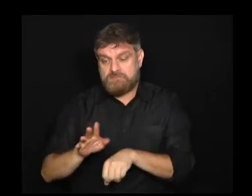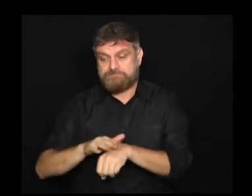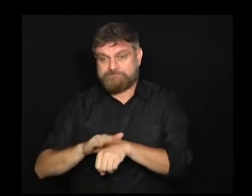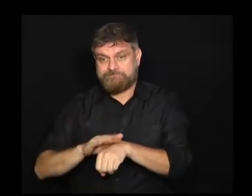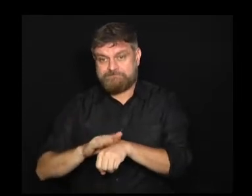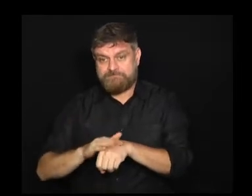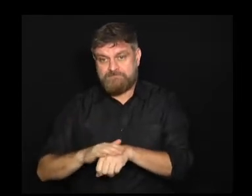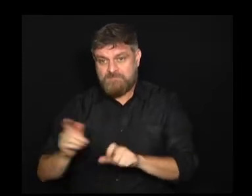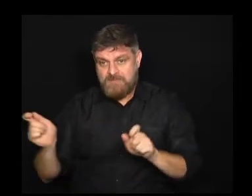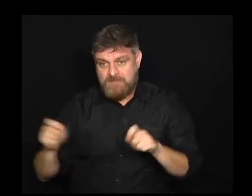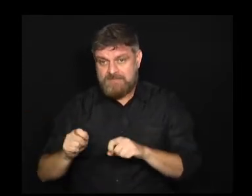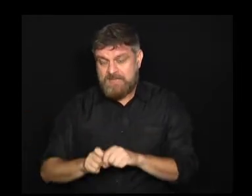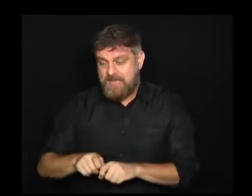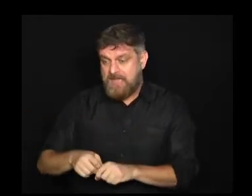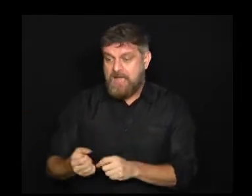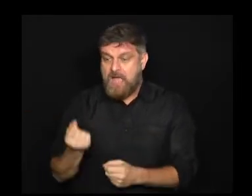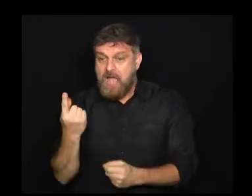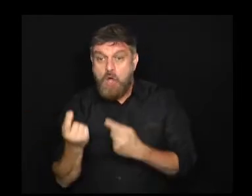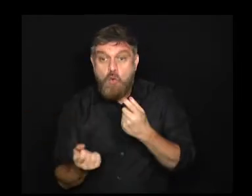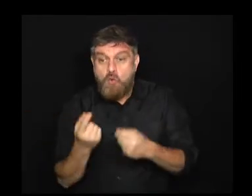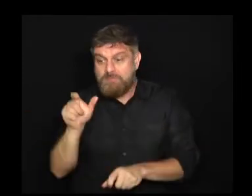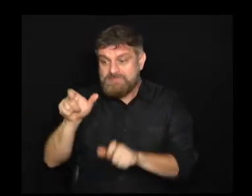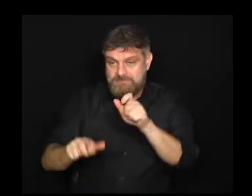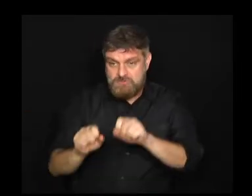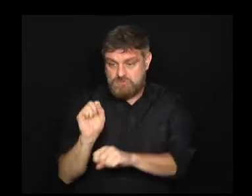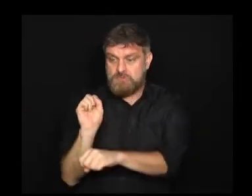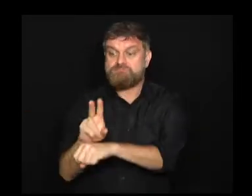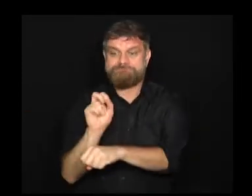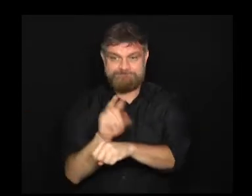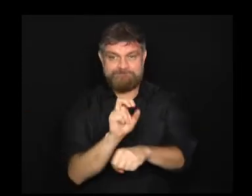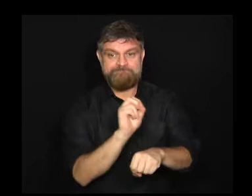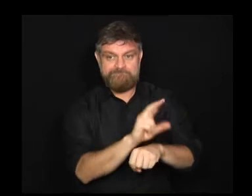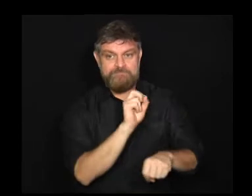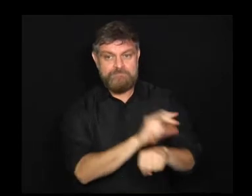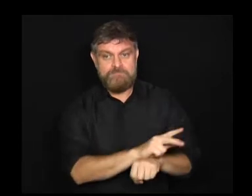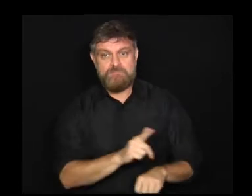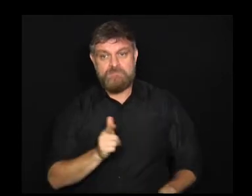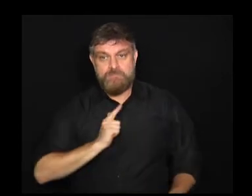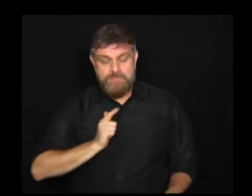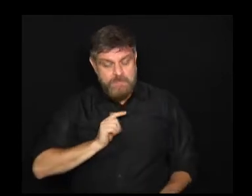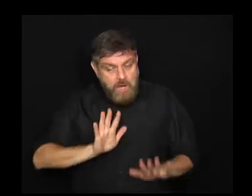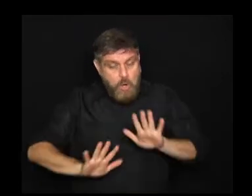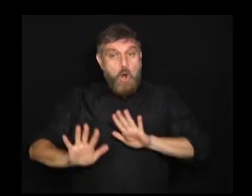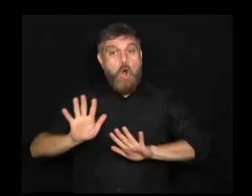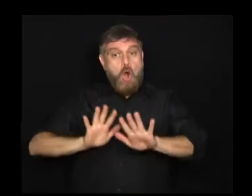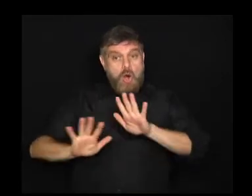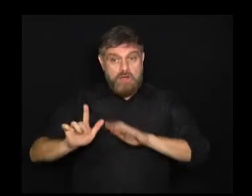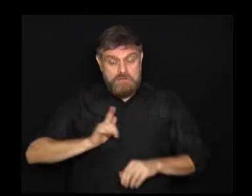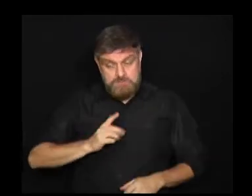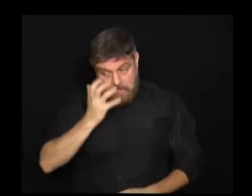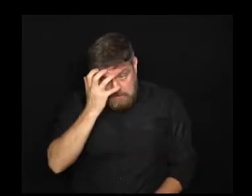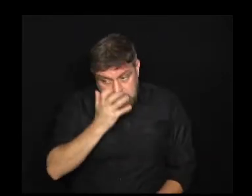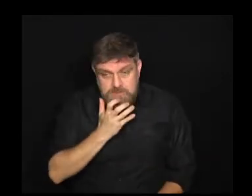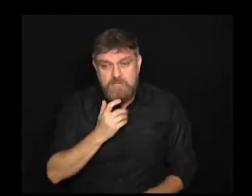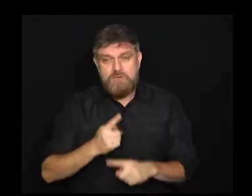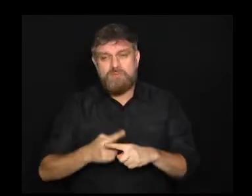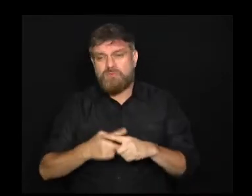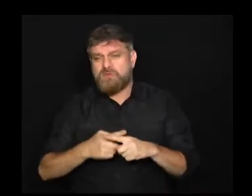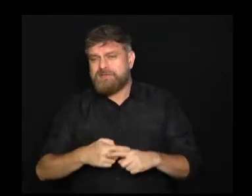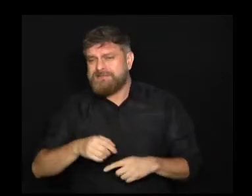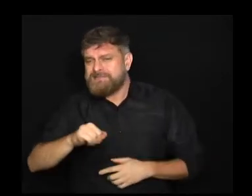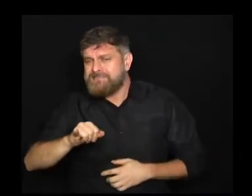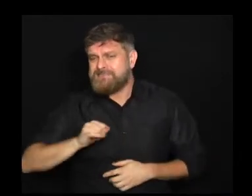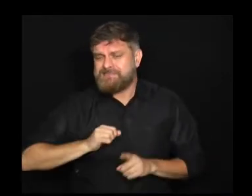demonstrando a capacidade que algumas pessoas têm de transmitir esse vírus. Então, assim, é uma situação extremamente séria, porque se